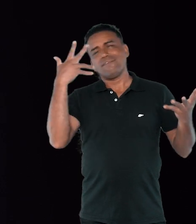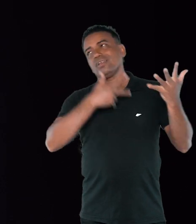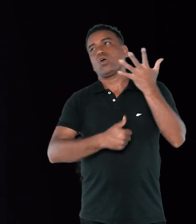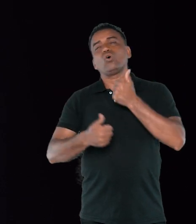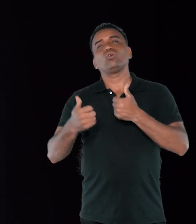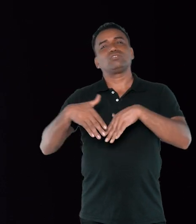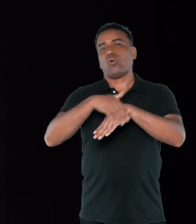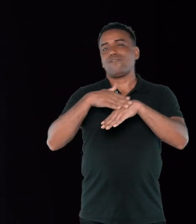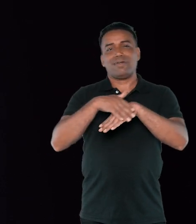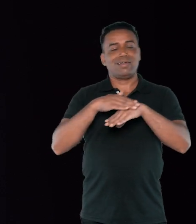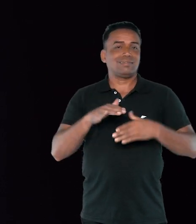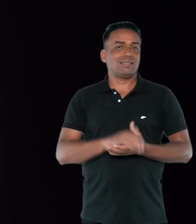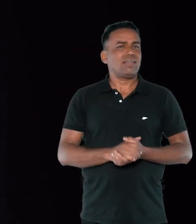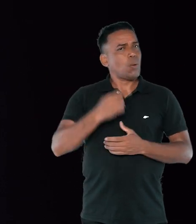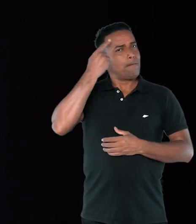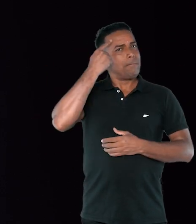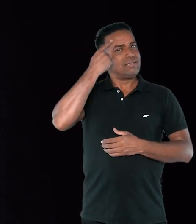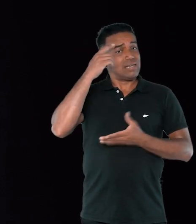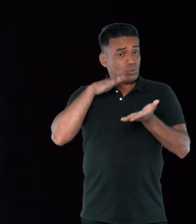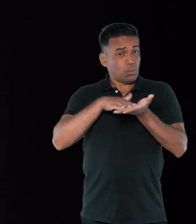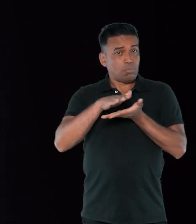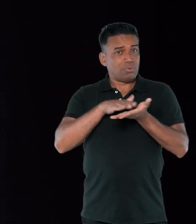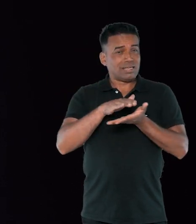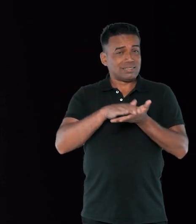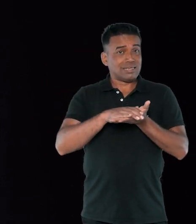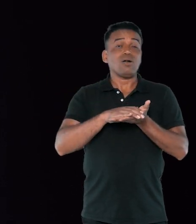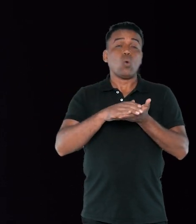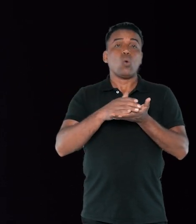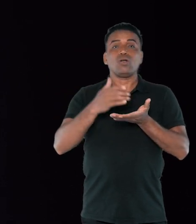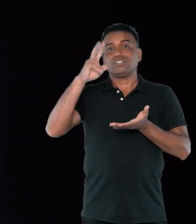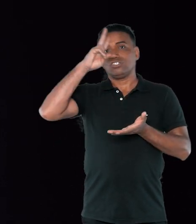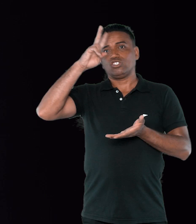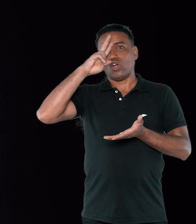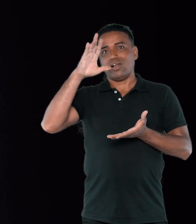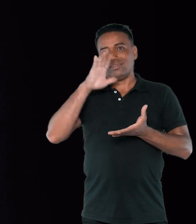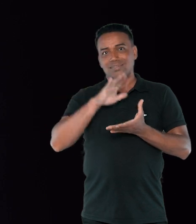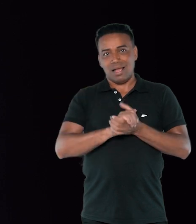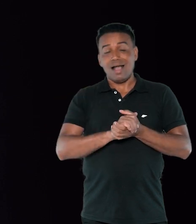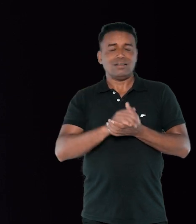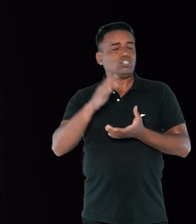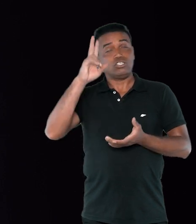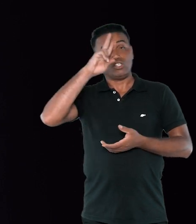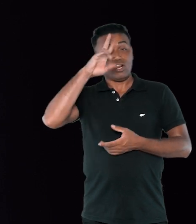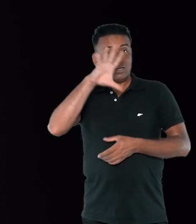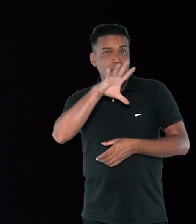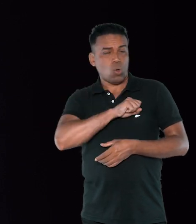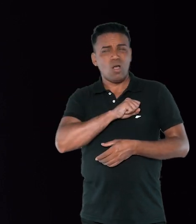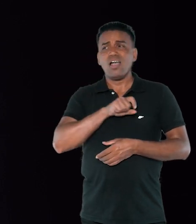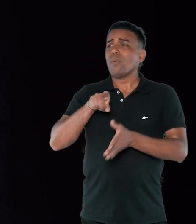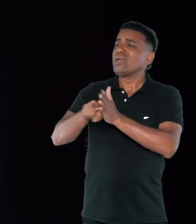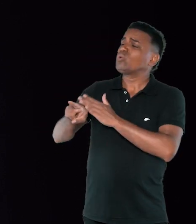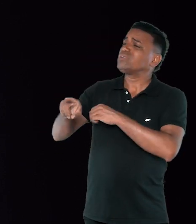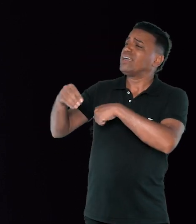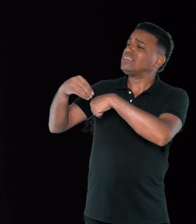textos dela. E aí ela me indicou, né, a Gulliver, o Joubert, e eu fiz o convite para